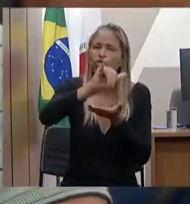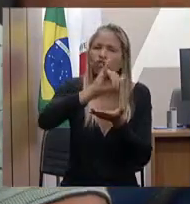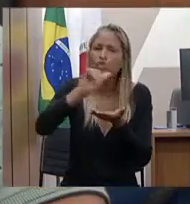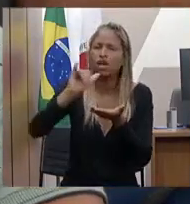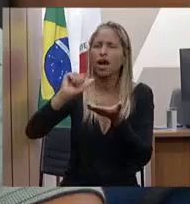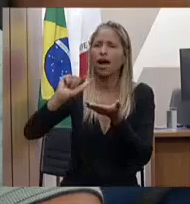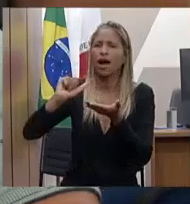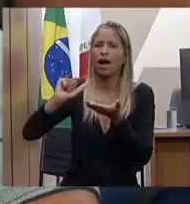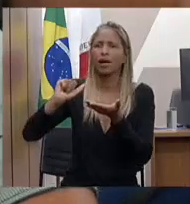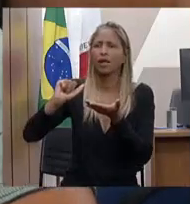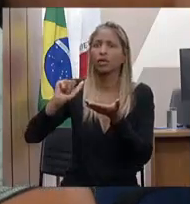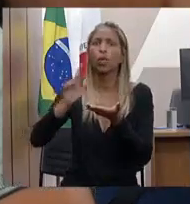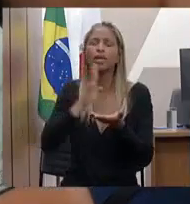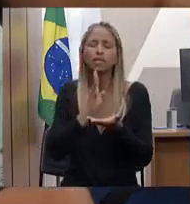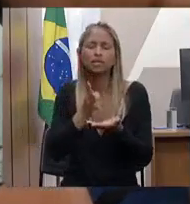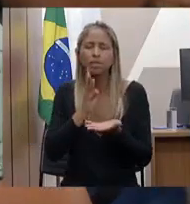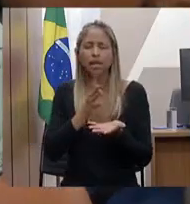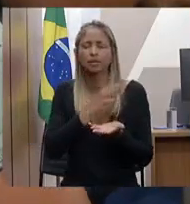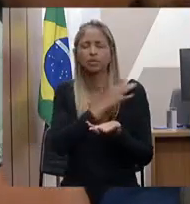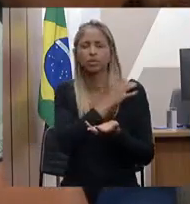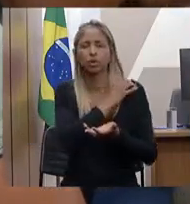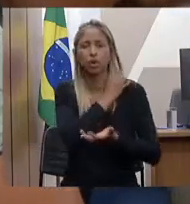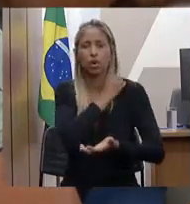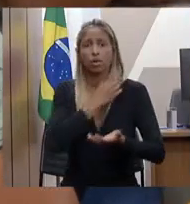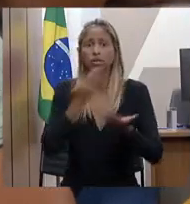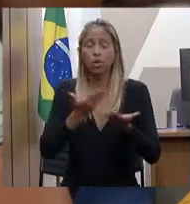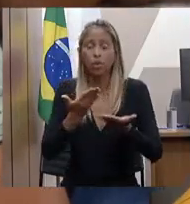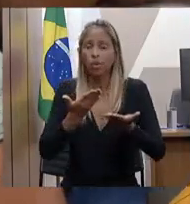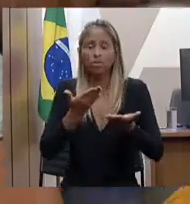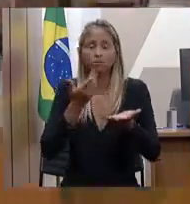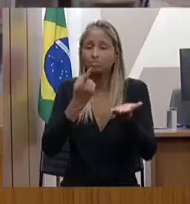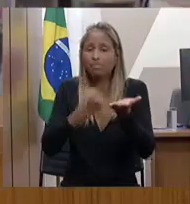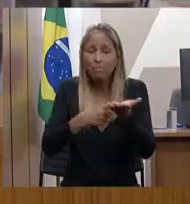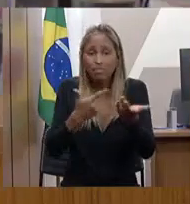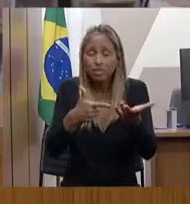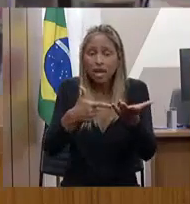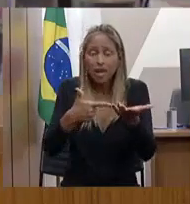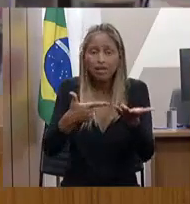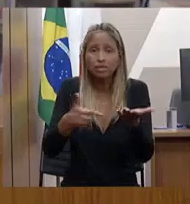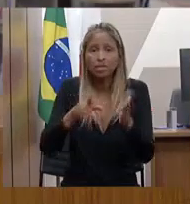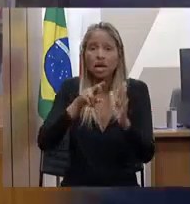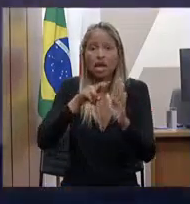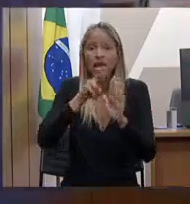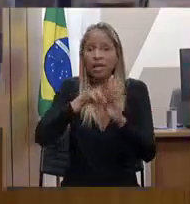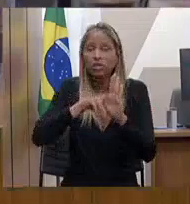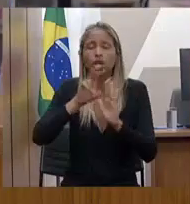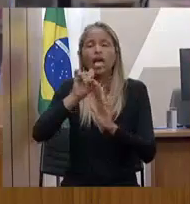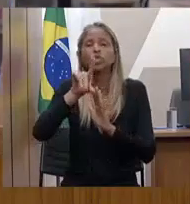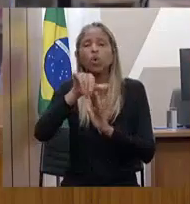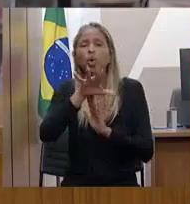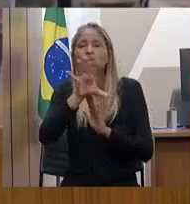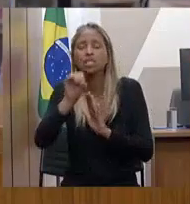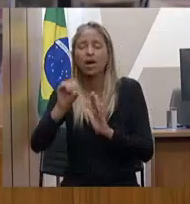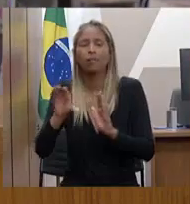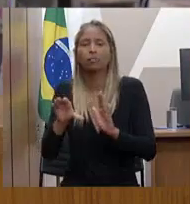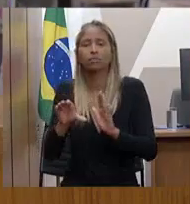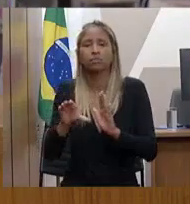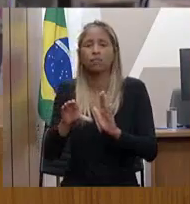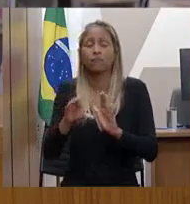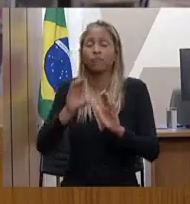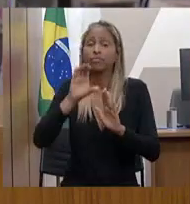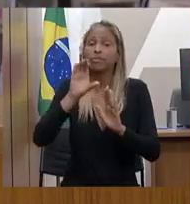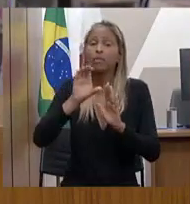matricial os conhecimentos e ele hoje não cumpre a resolução 603 do Conselho